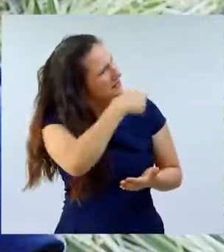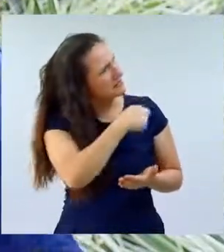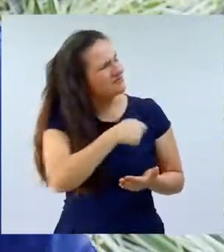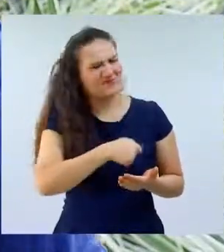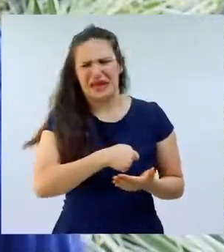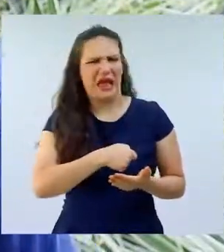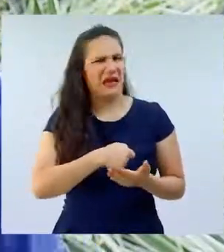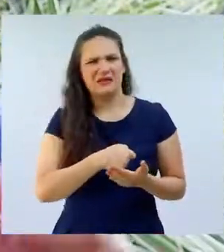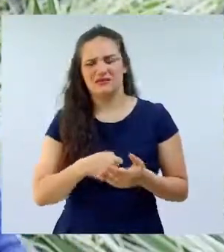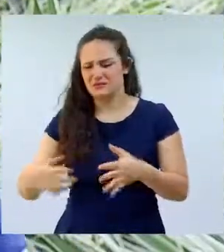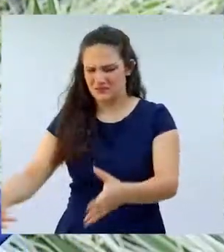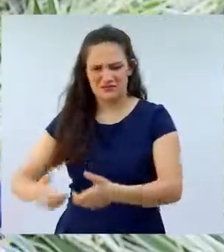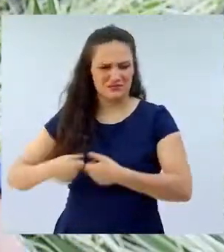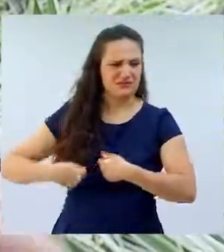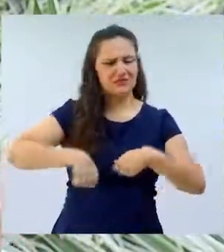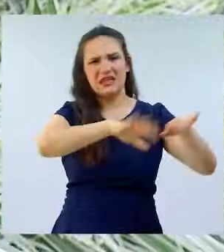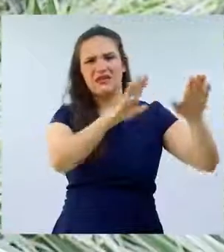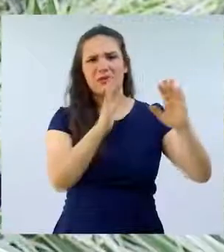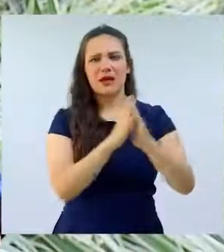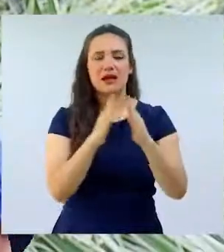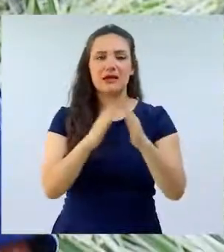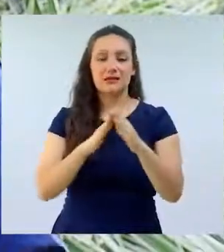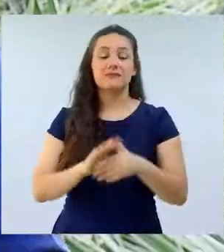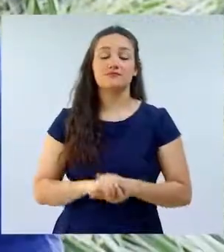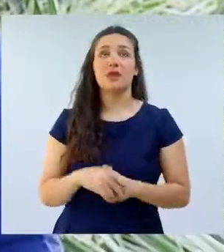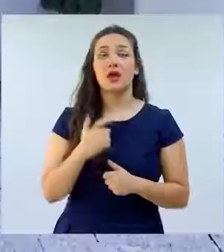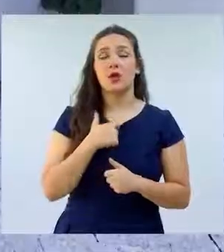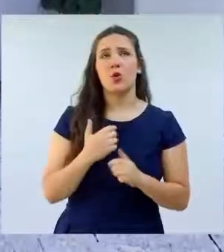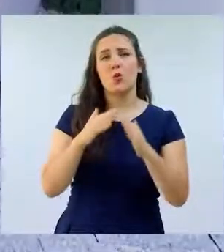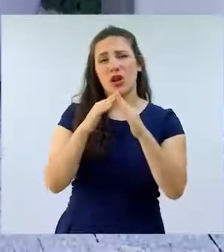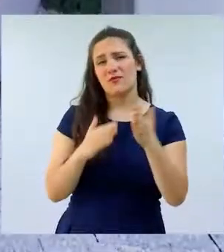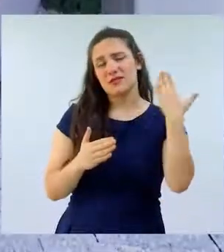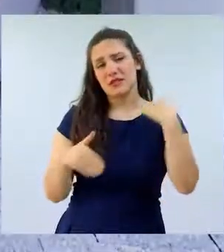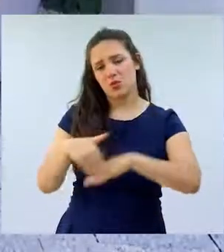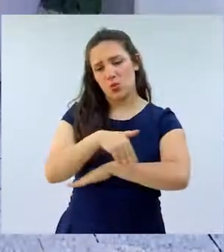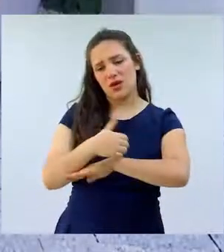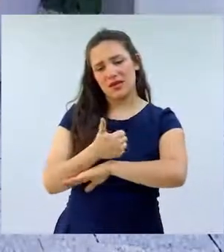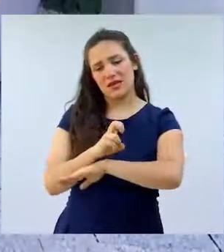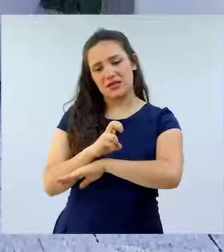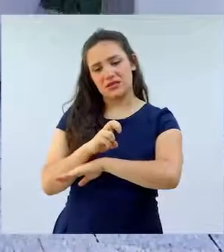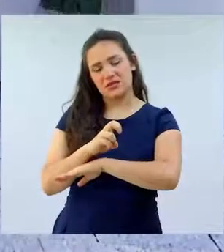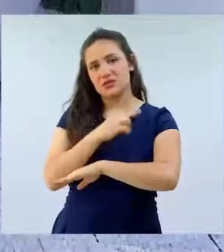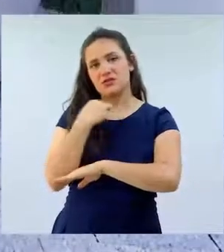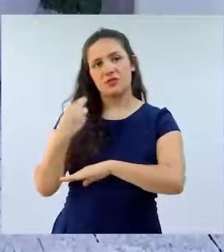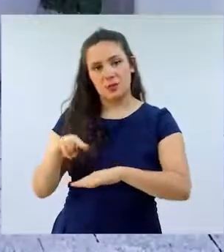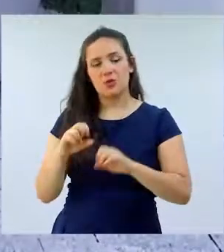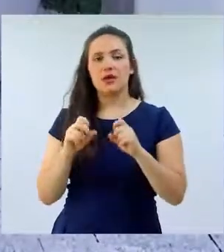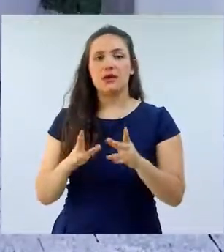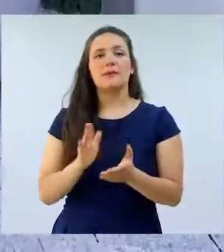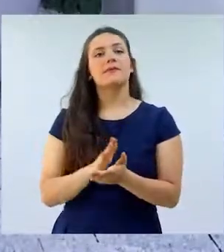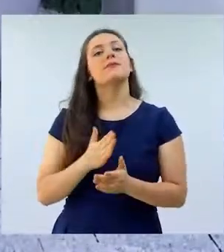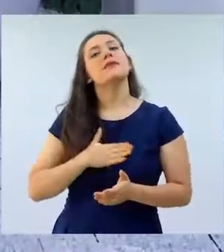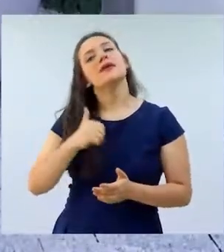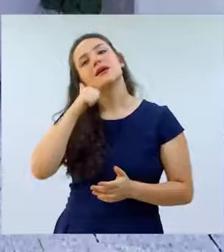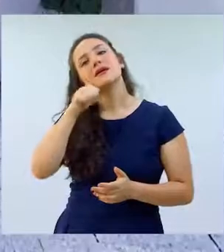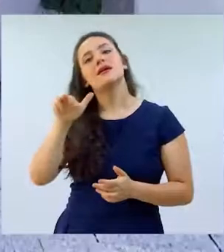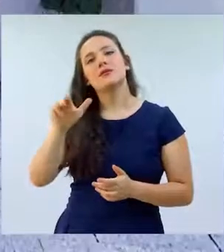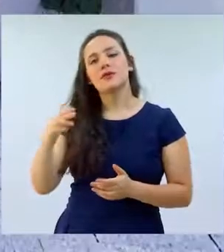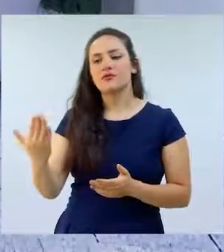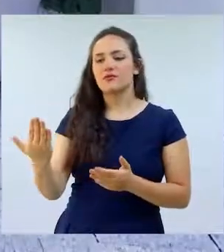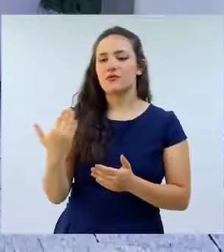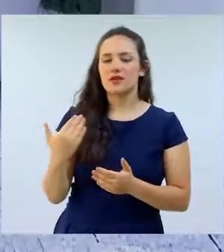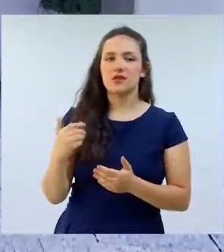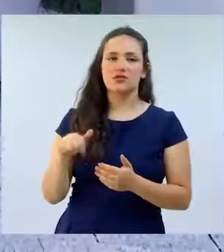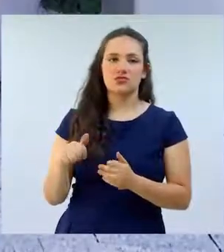E acabei pegando esse material e levando tudo para casa. Nessa época eu já morava na 15 de novembro. E cheguei na 15 de novembro e minha irmã veio me ajudar a pintar. E aí nós